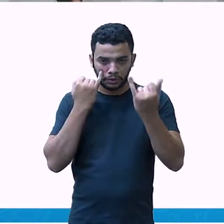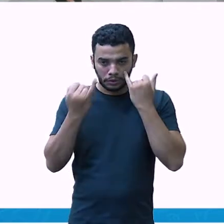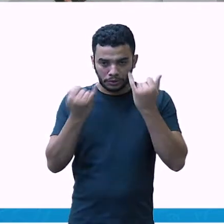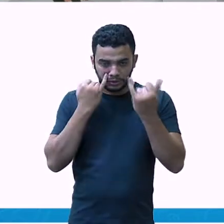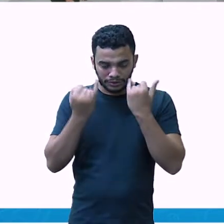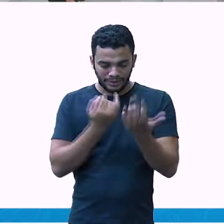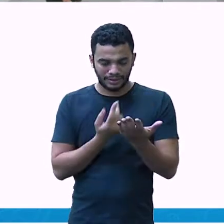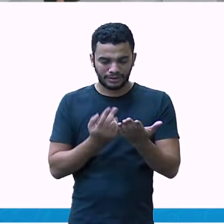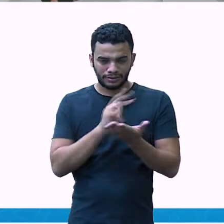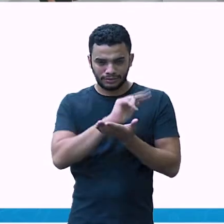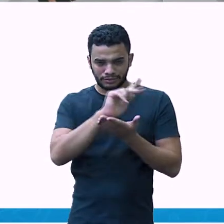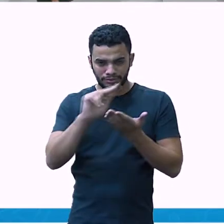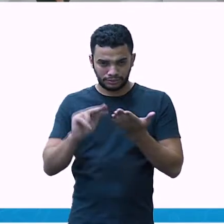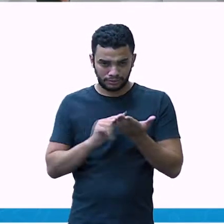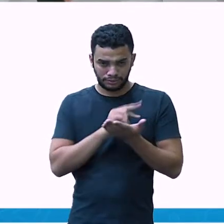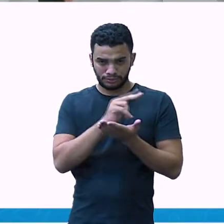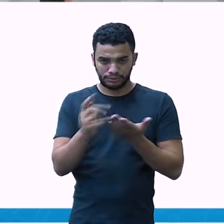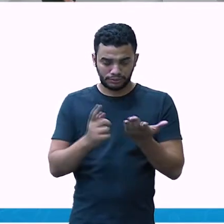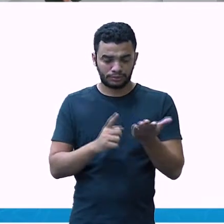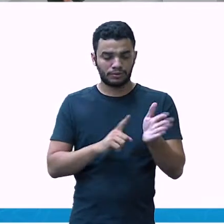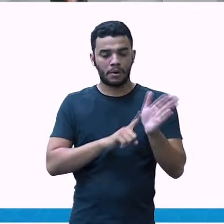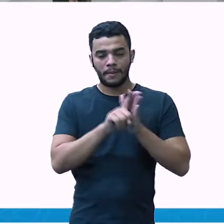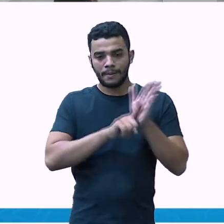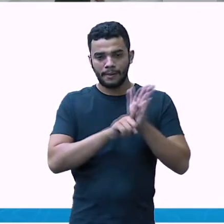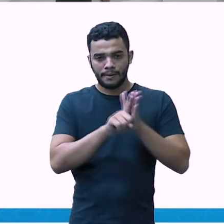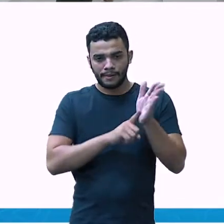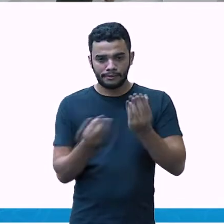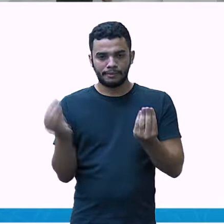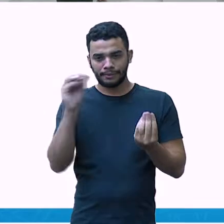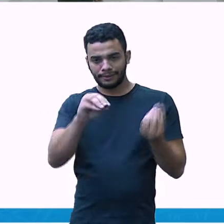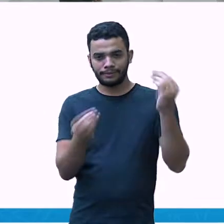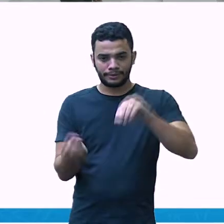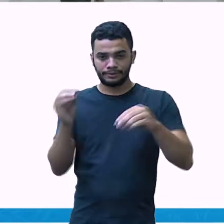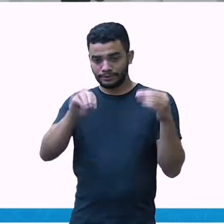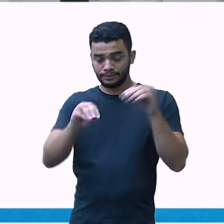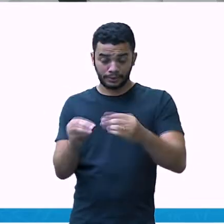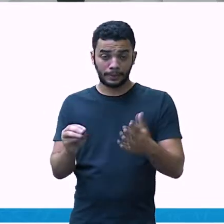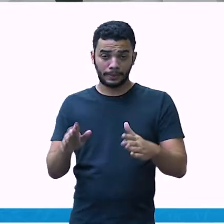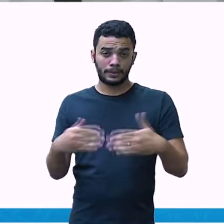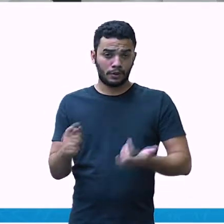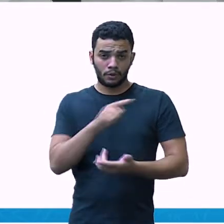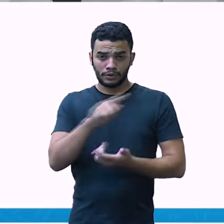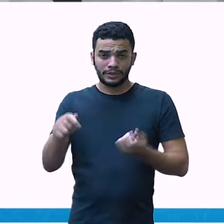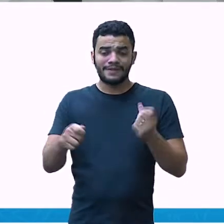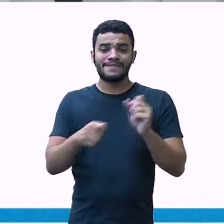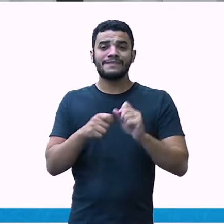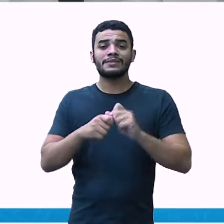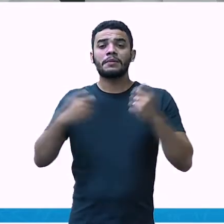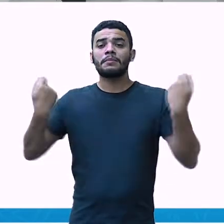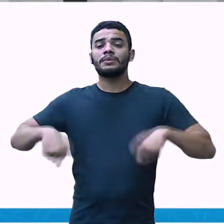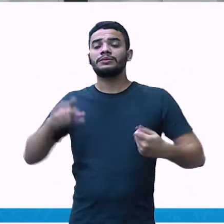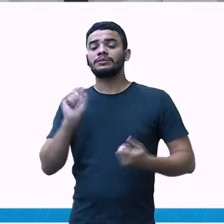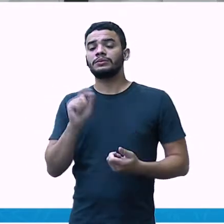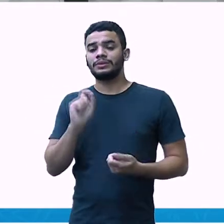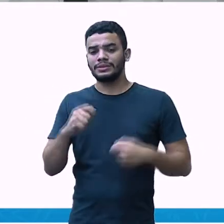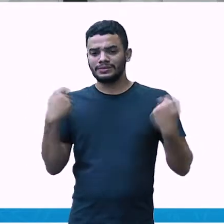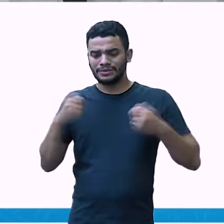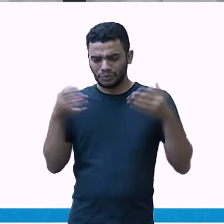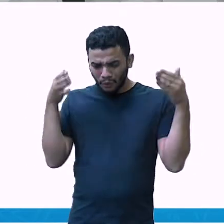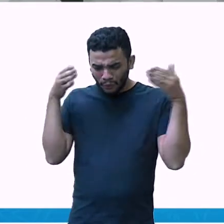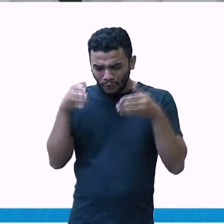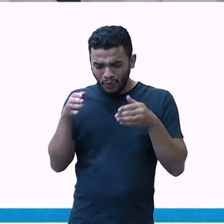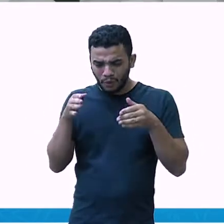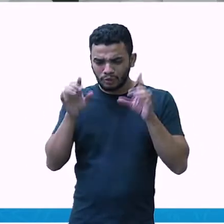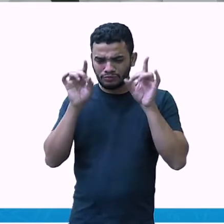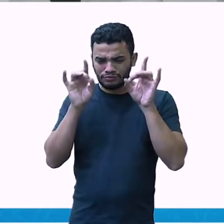interpretações equivocadas de gráficos, fique atento a alguns detalhes, como escolha período em